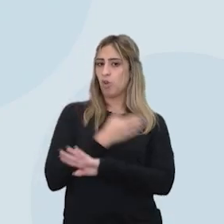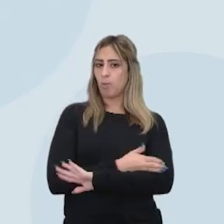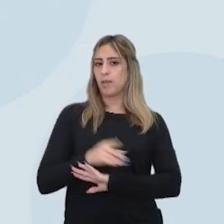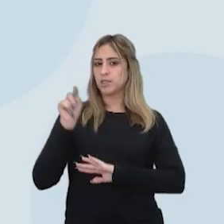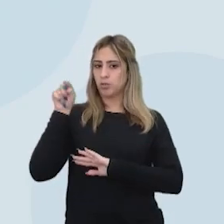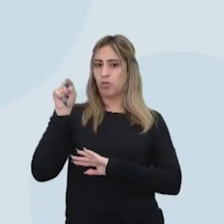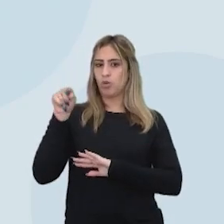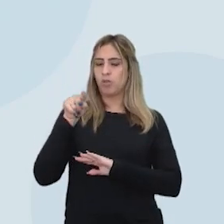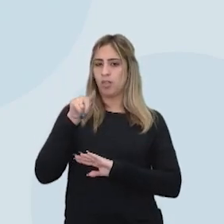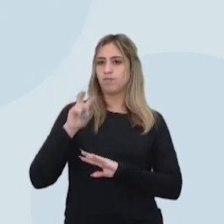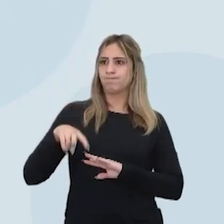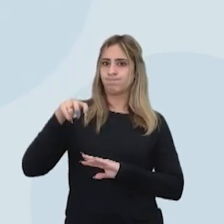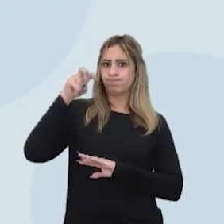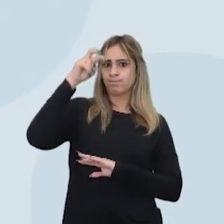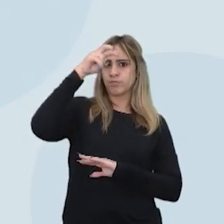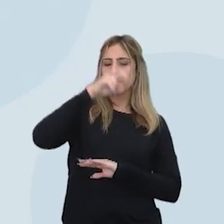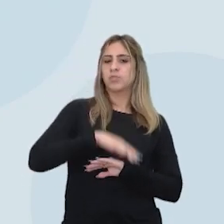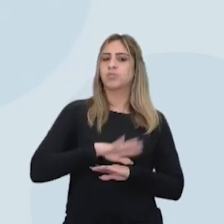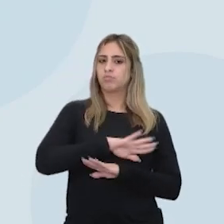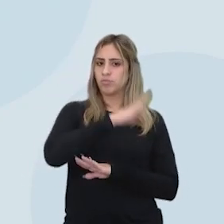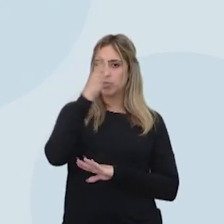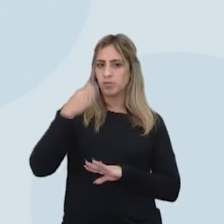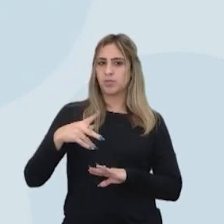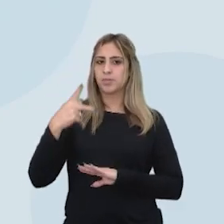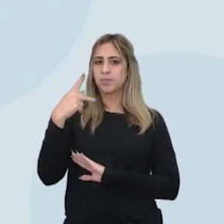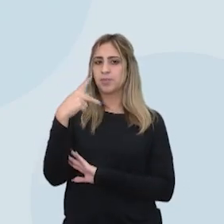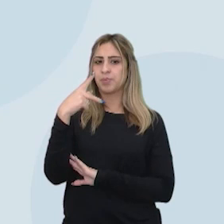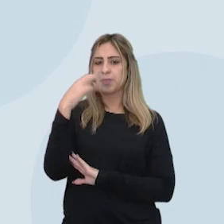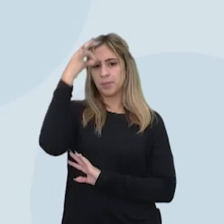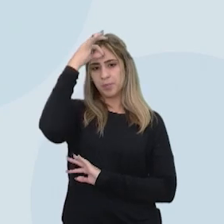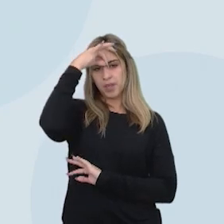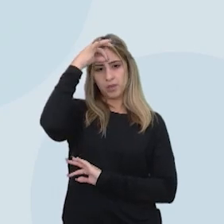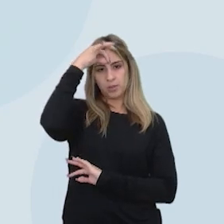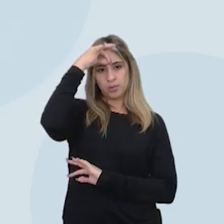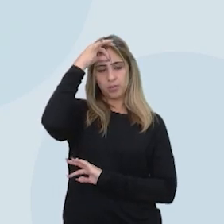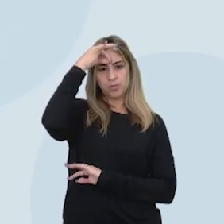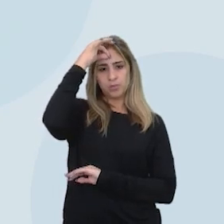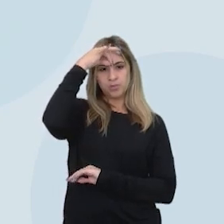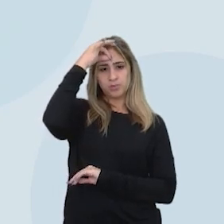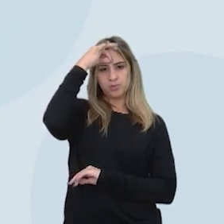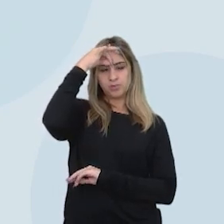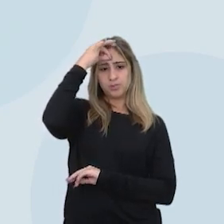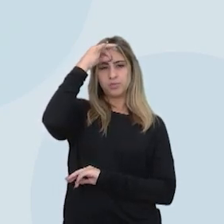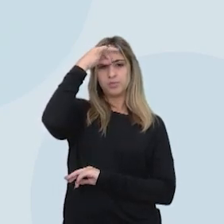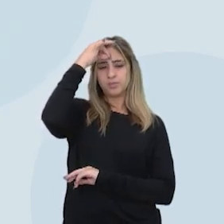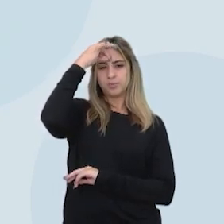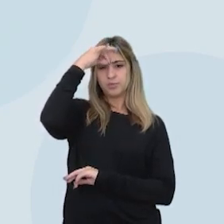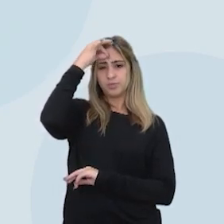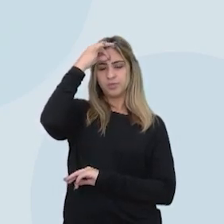Olha só. E aí você fez no Peru Diablo Mudo, né? Depois o...